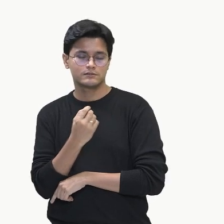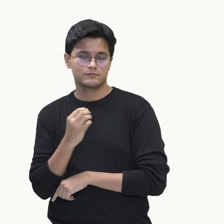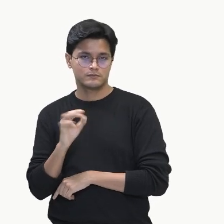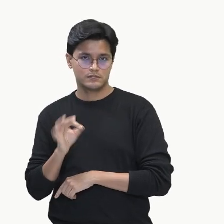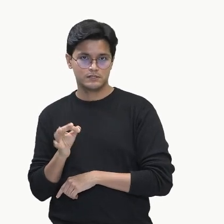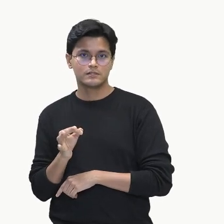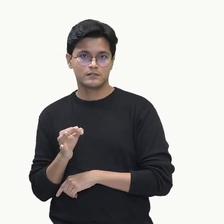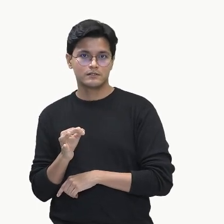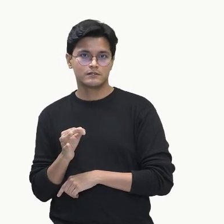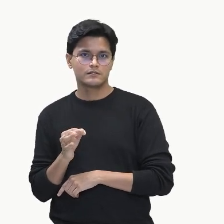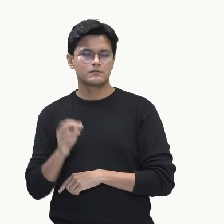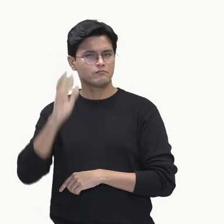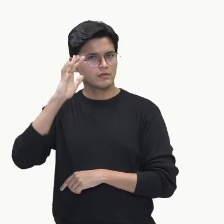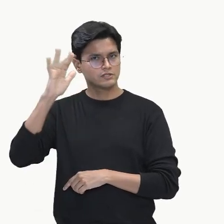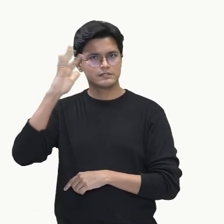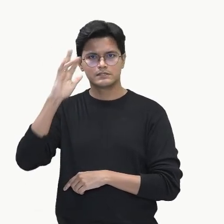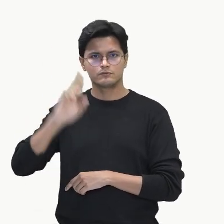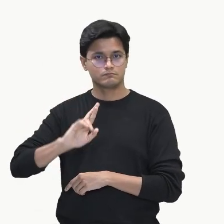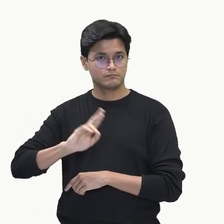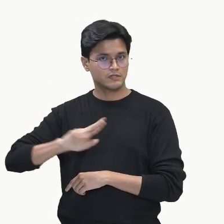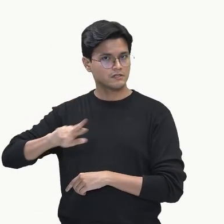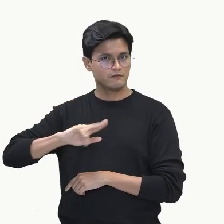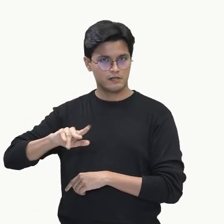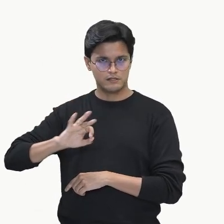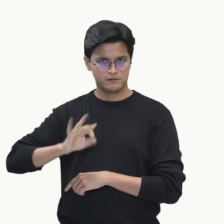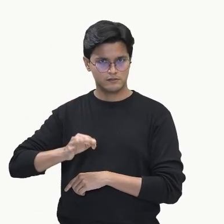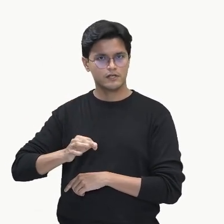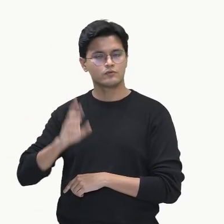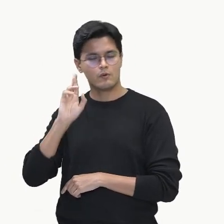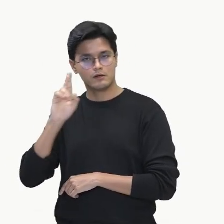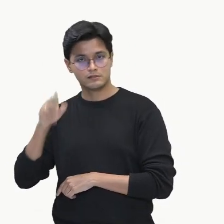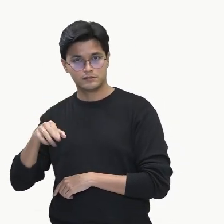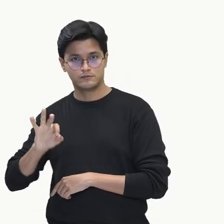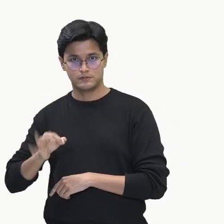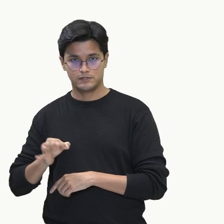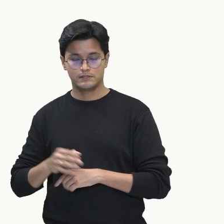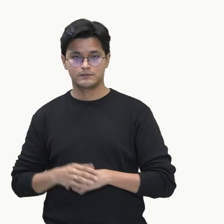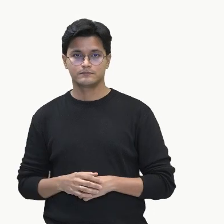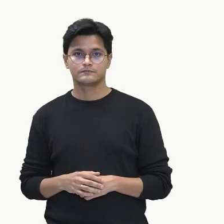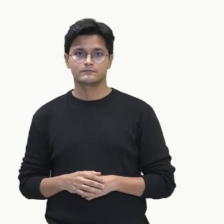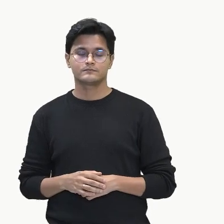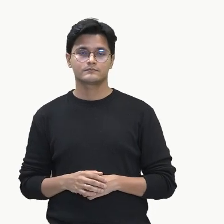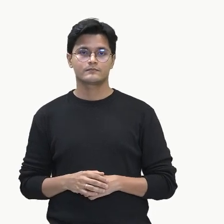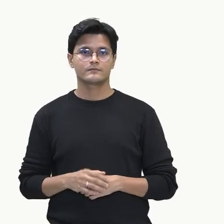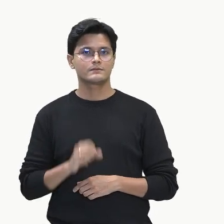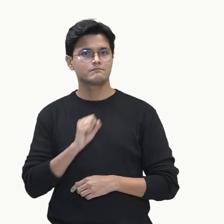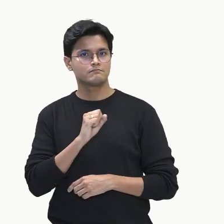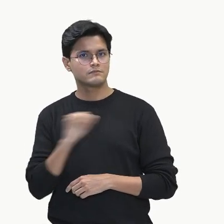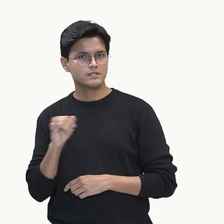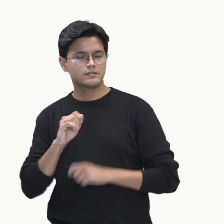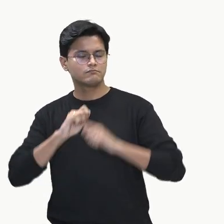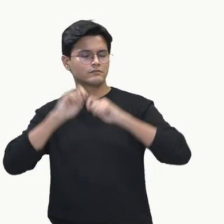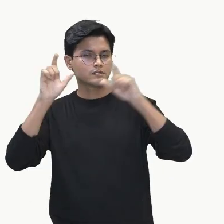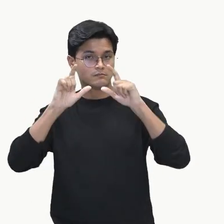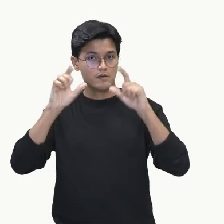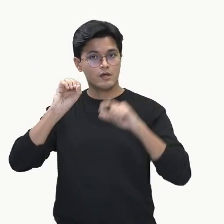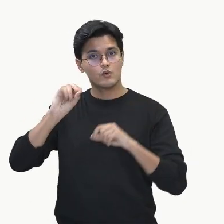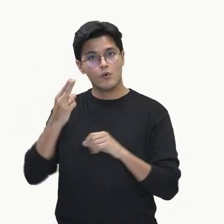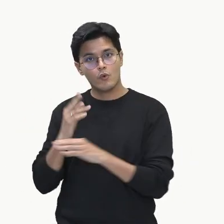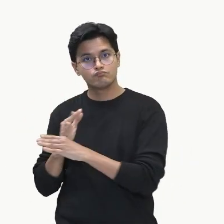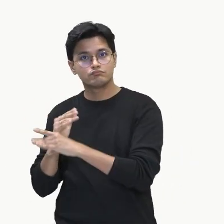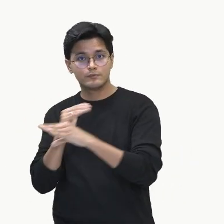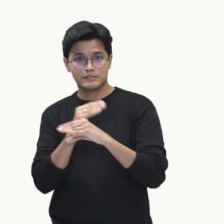nossa imaginação. Olha só, né? Não interessa se eu estou desperto ou